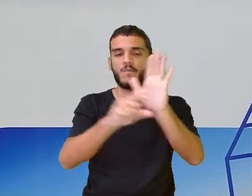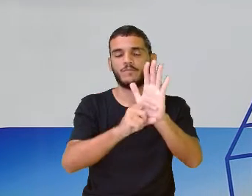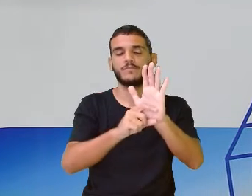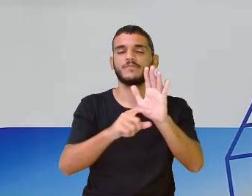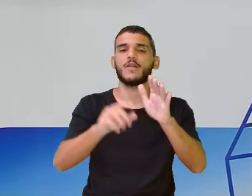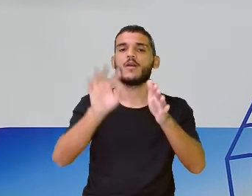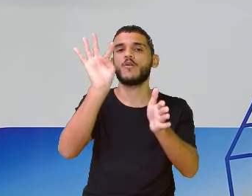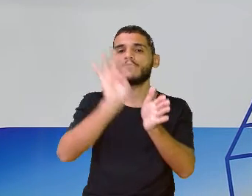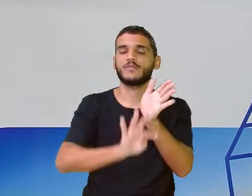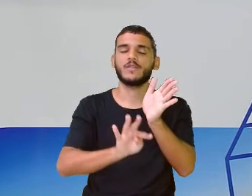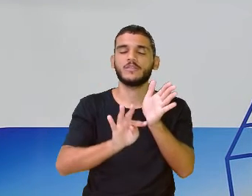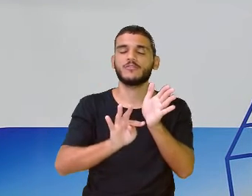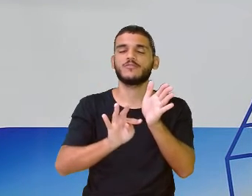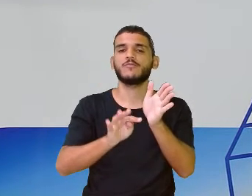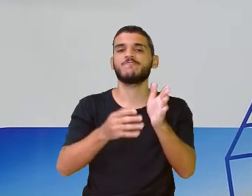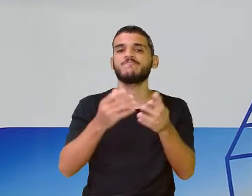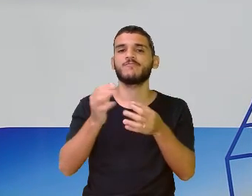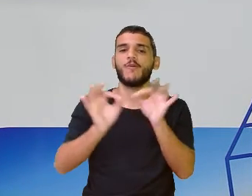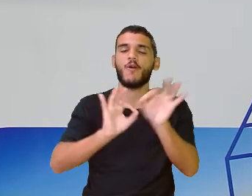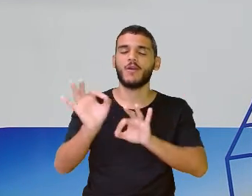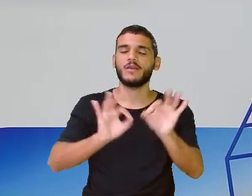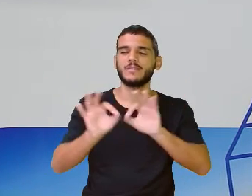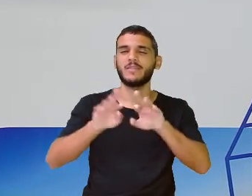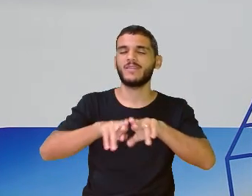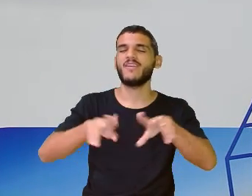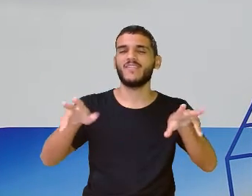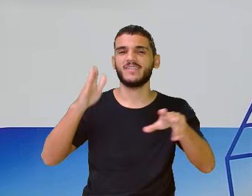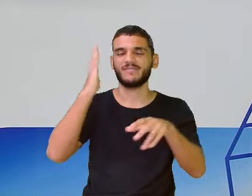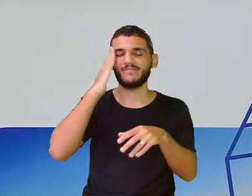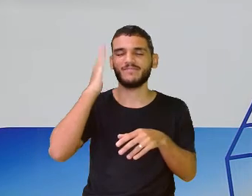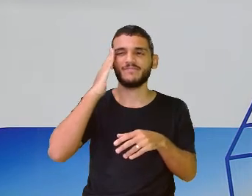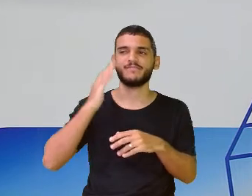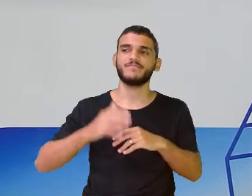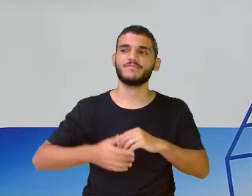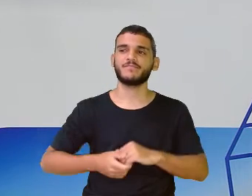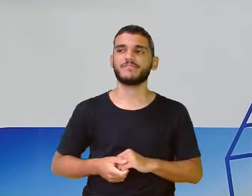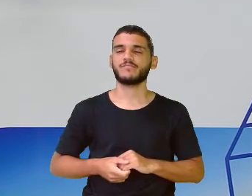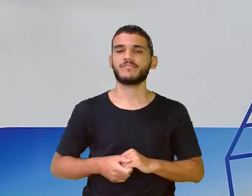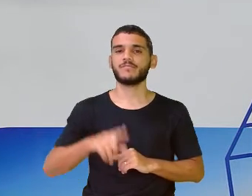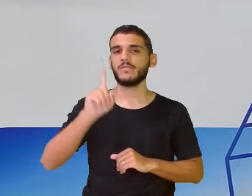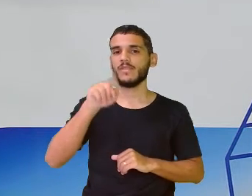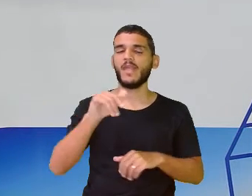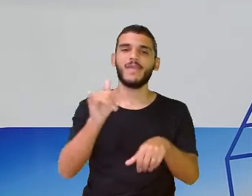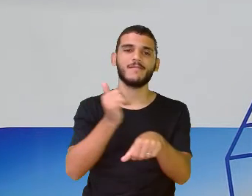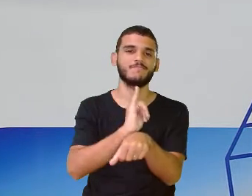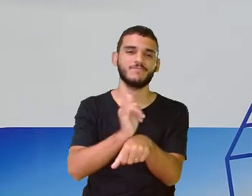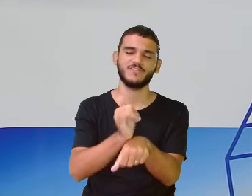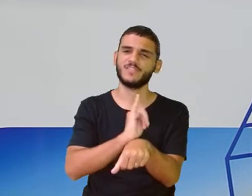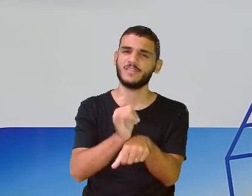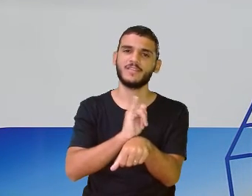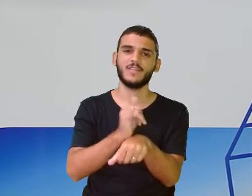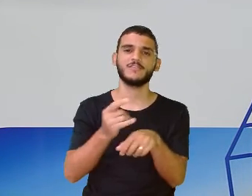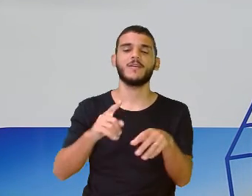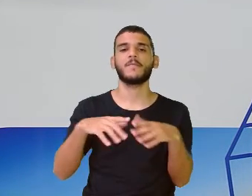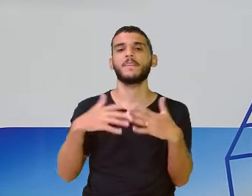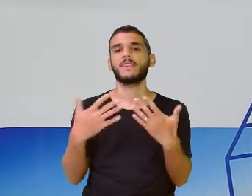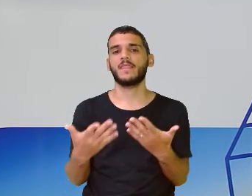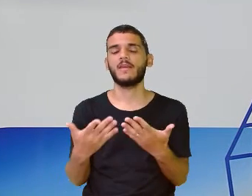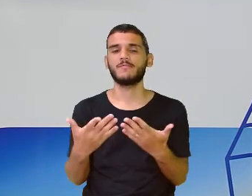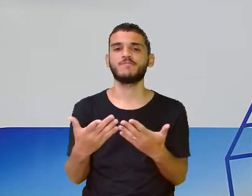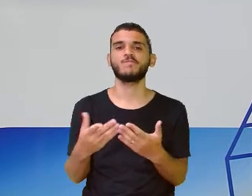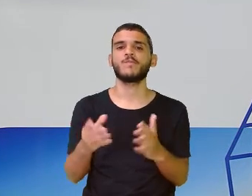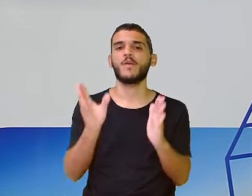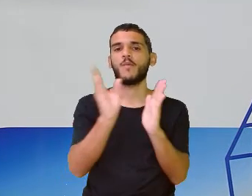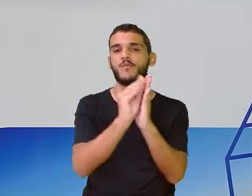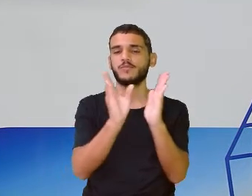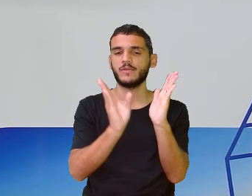que o texto não pulou exatamente daqui para aqui, tá certo? Então, vai estar vendo um conteúdo de uma aula, vai fazendo você entender melhor